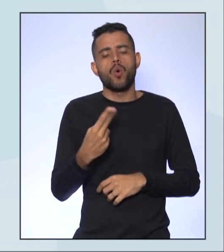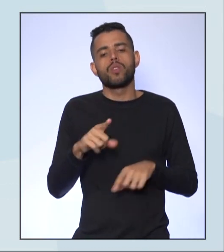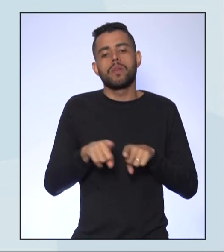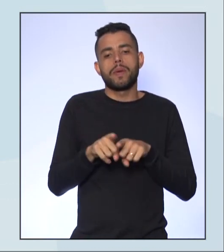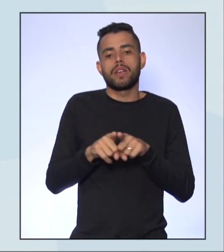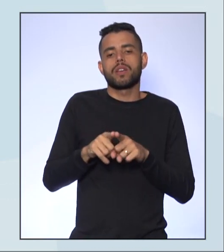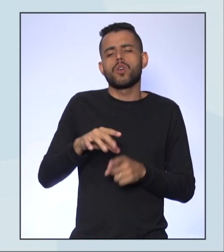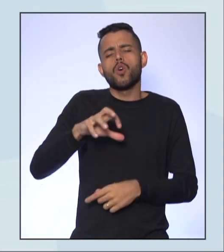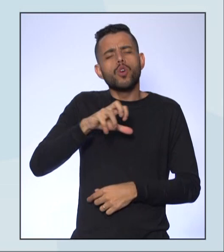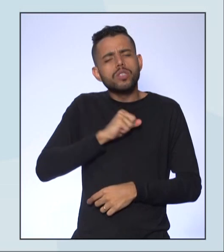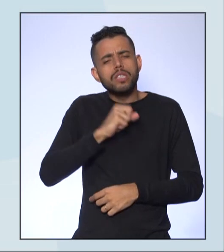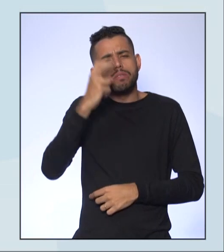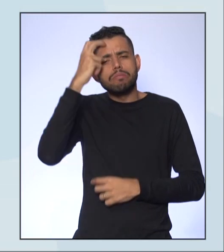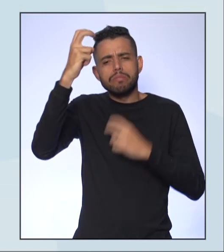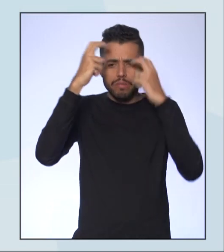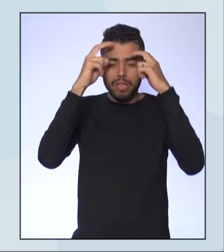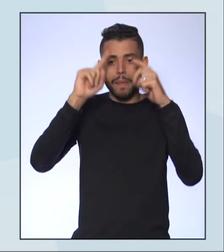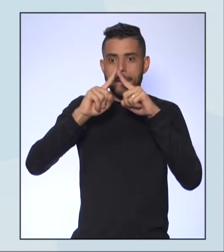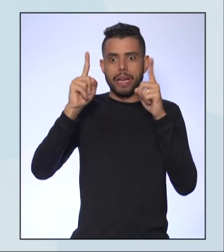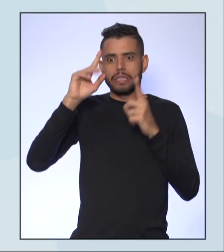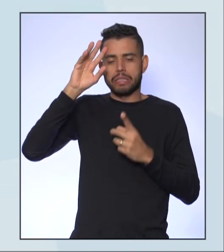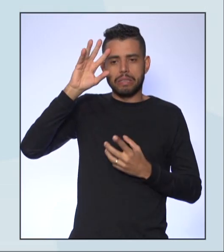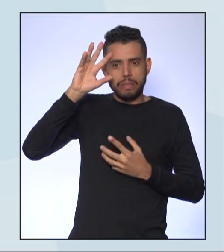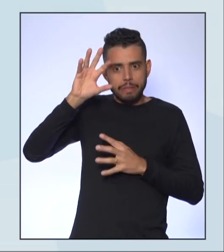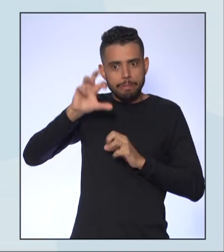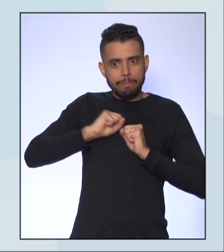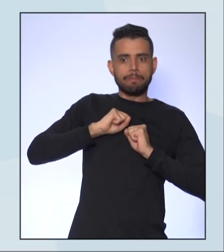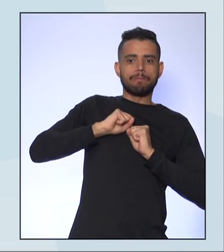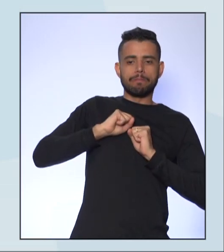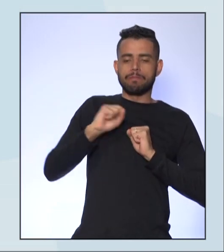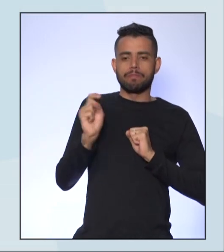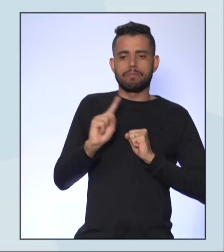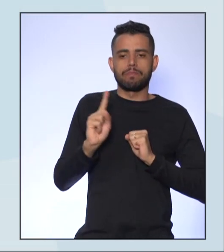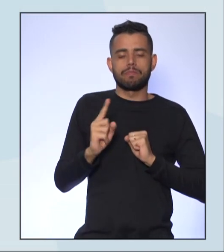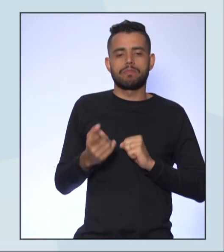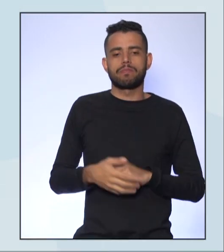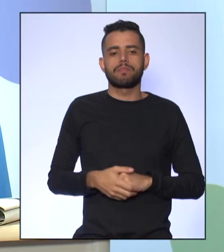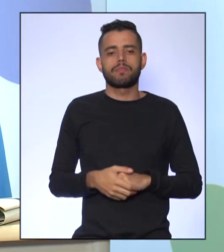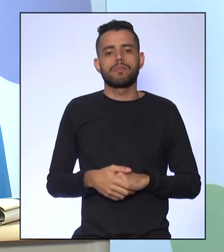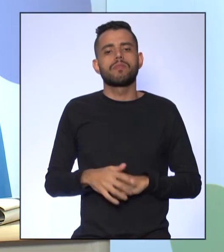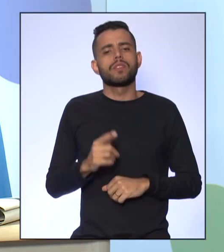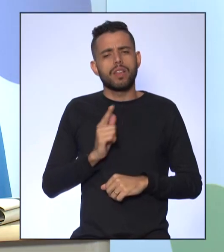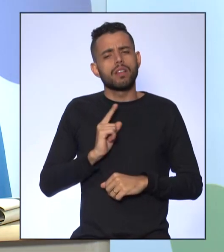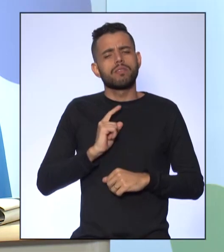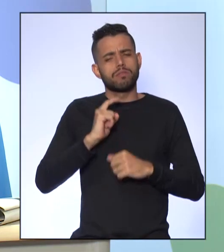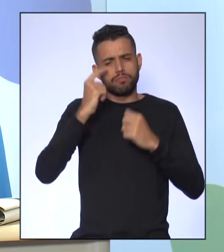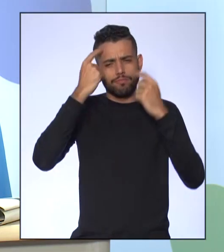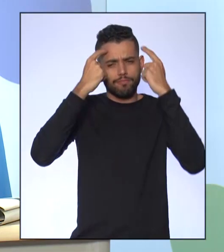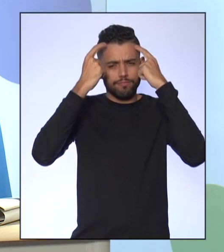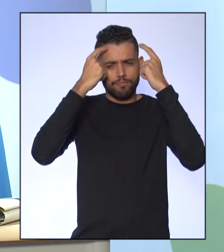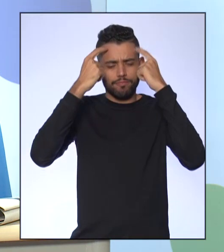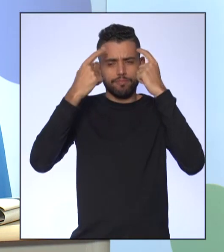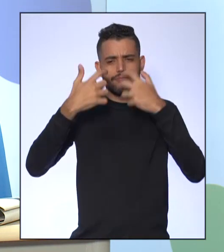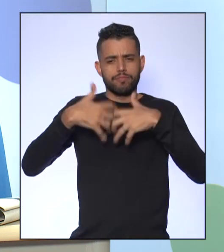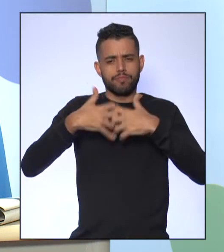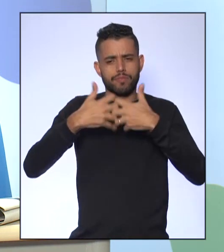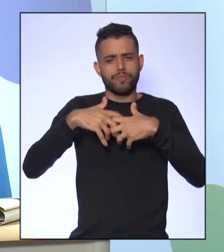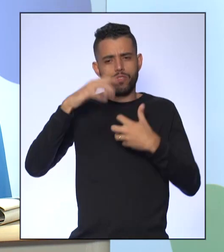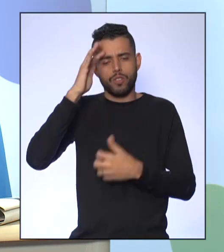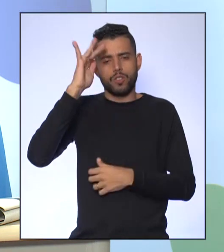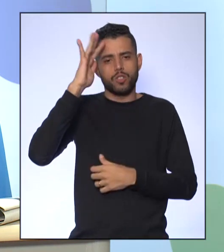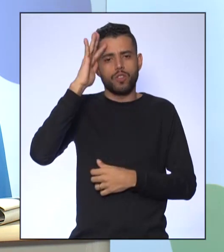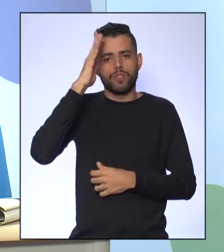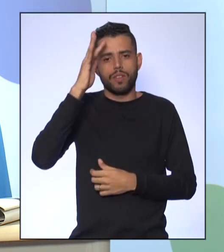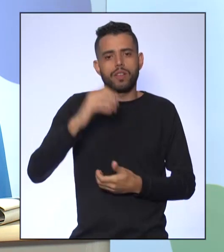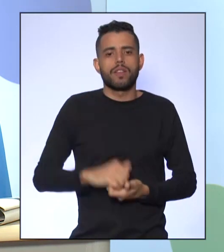sabedoria? Aí a gente já tem aí uma questão filosófica para vocês, né? Qual é essa questão filosófica?